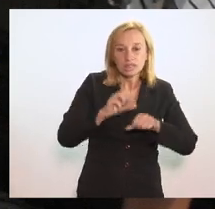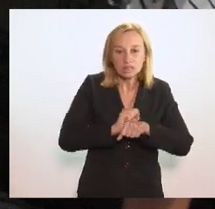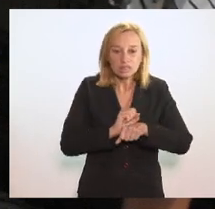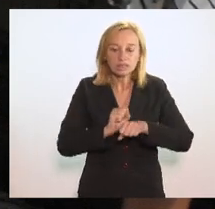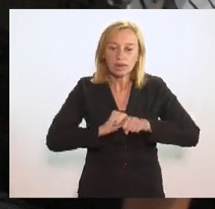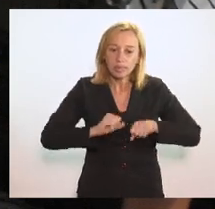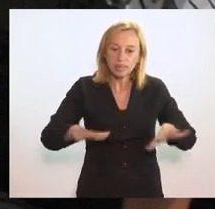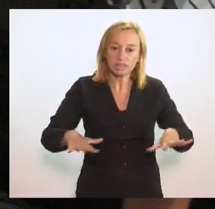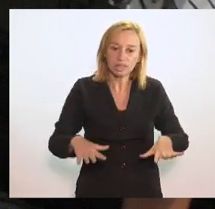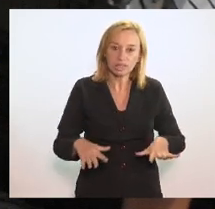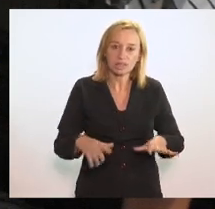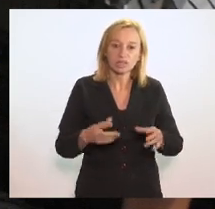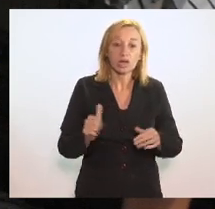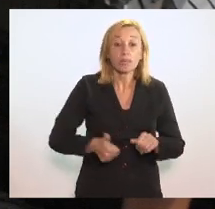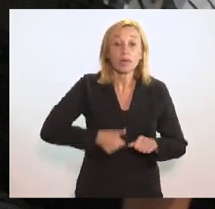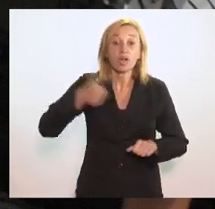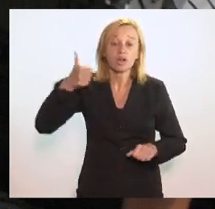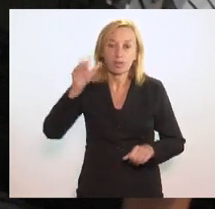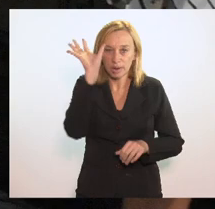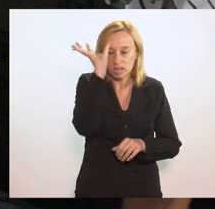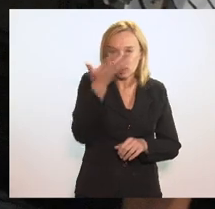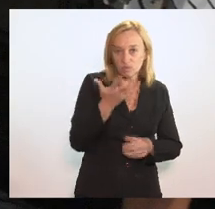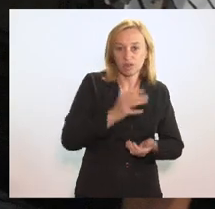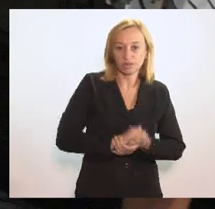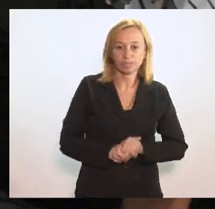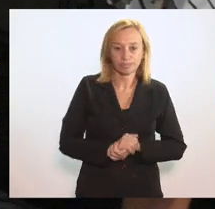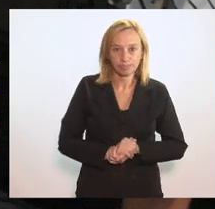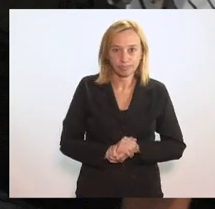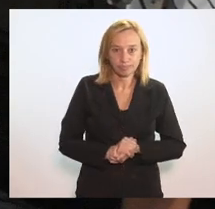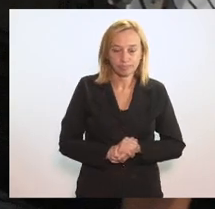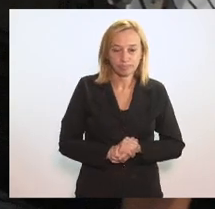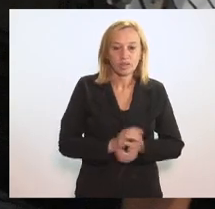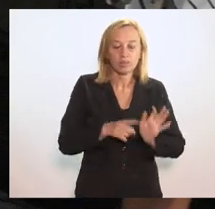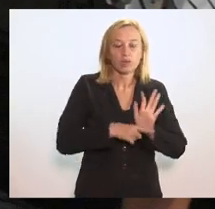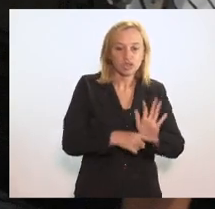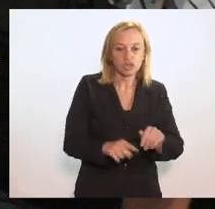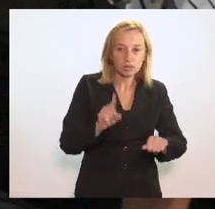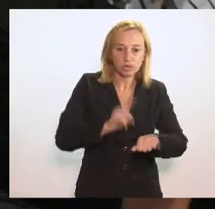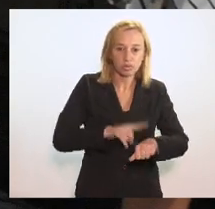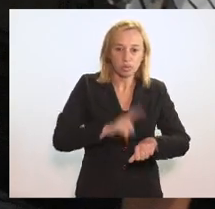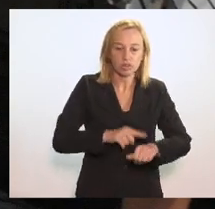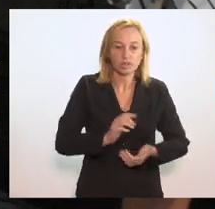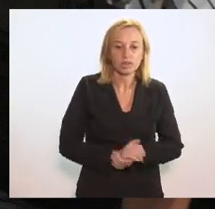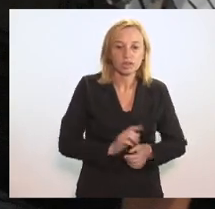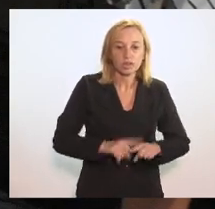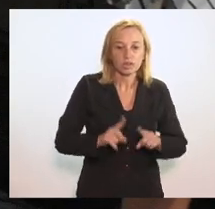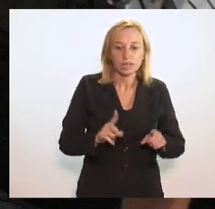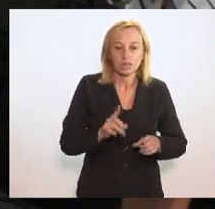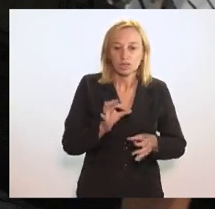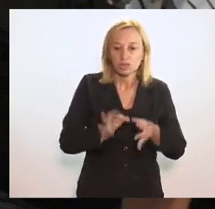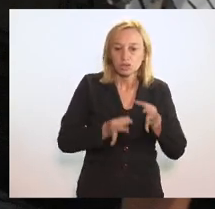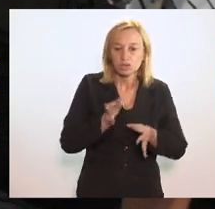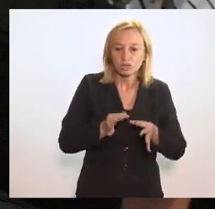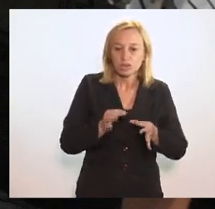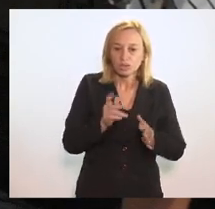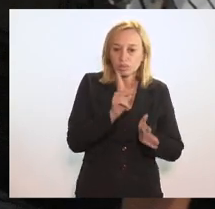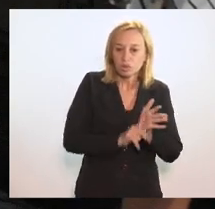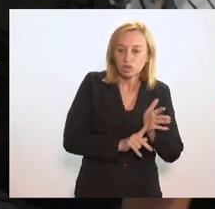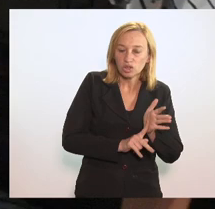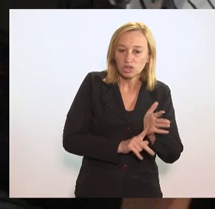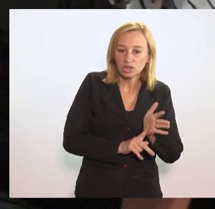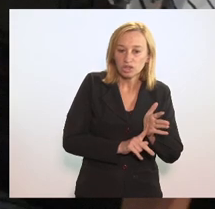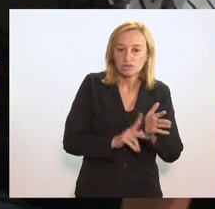e olha quais são as melhores soluções que a gente pode arrumar para esse momento. Na justificativa do projeto,